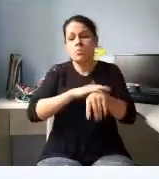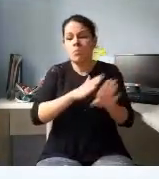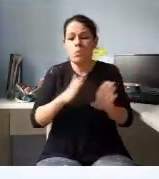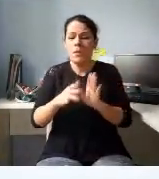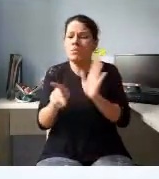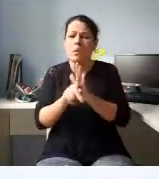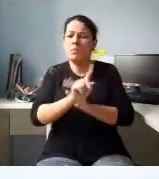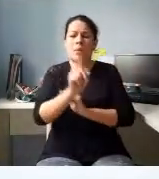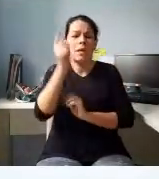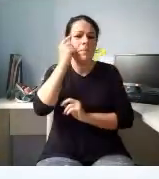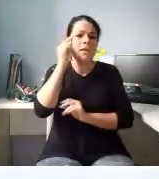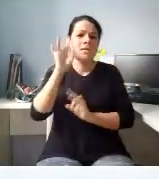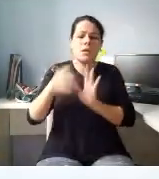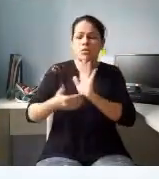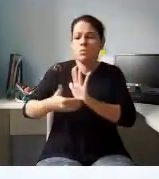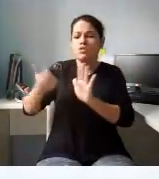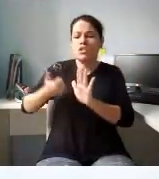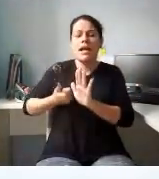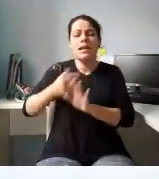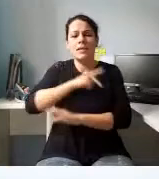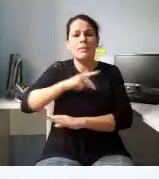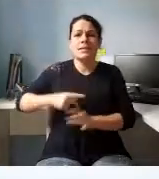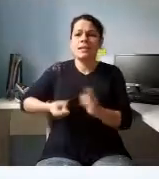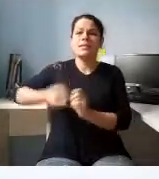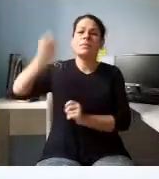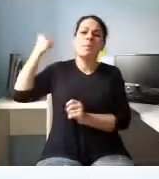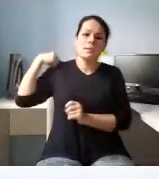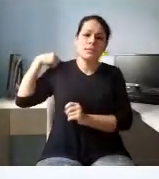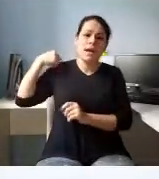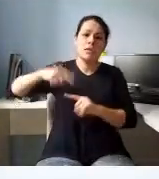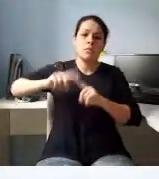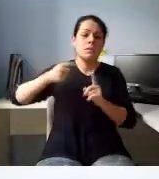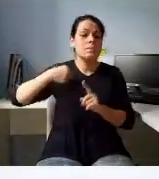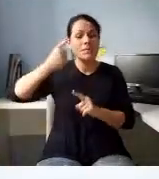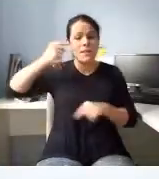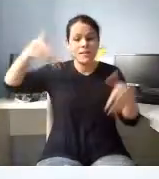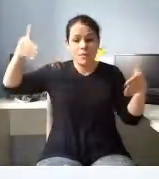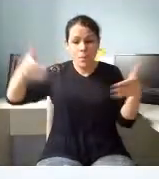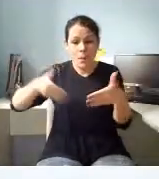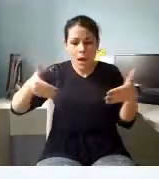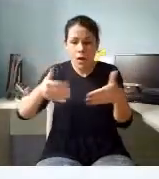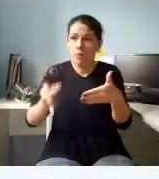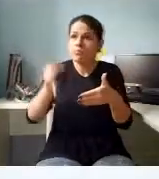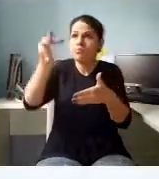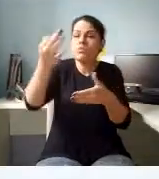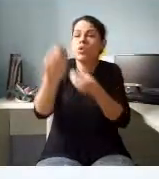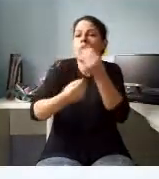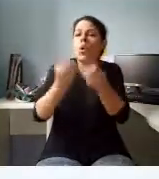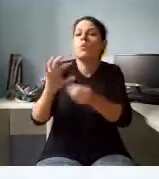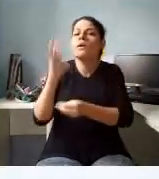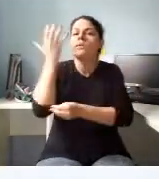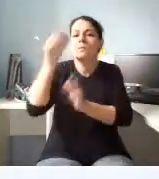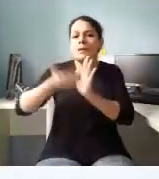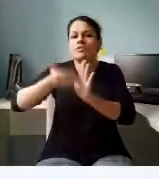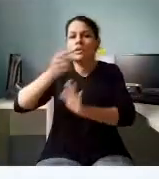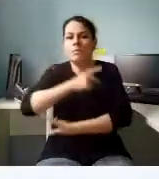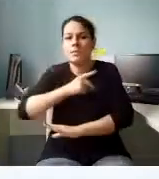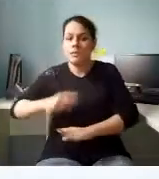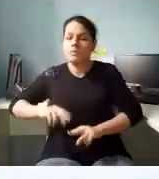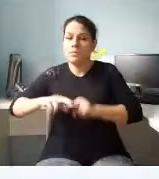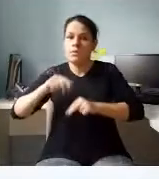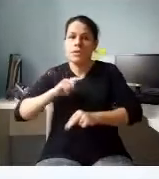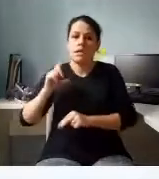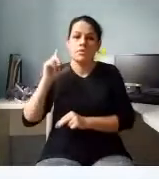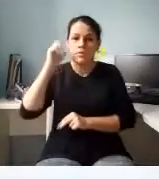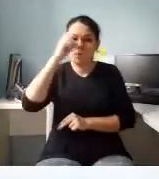tanto no impeachment que aconteceu, e sim de pensar no que pode acontecer de agora. Então, isso é uma dificuldade.